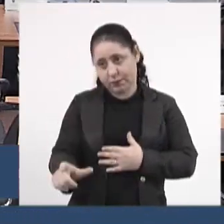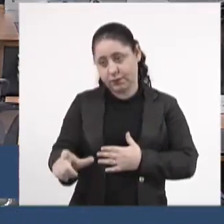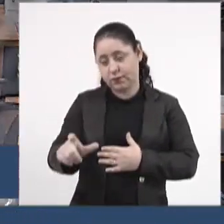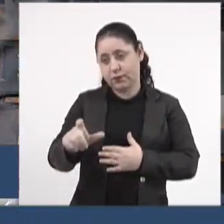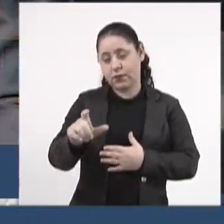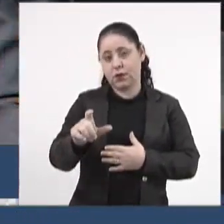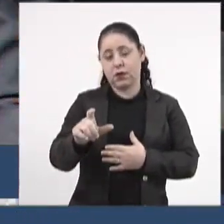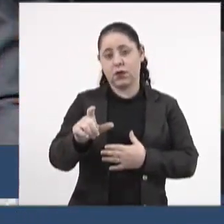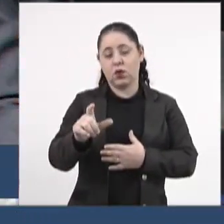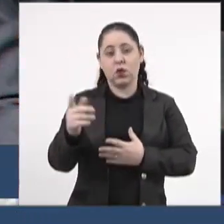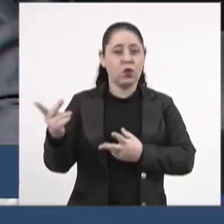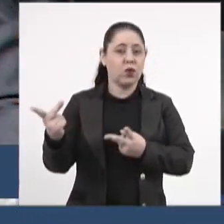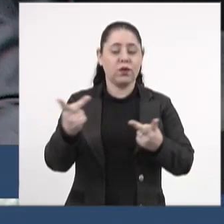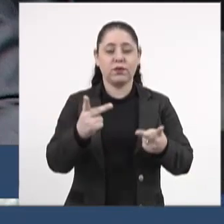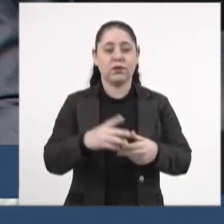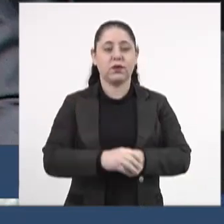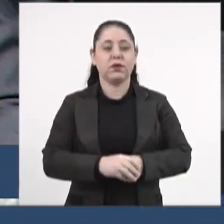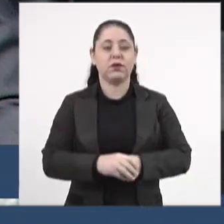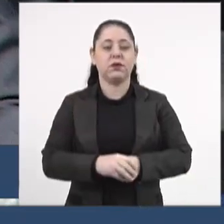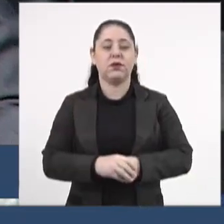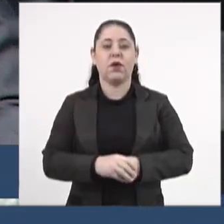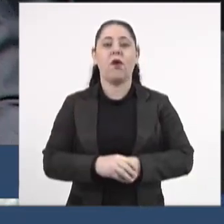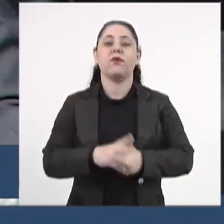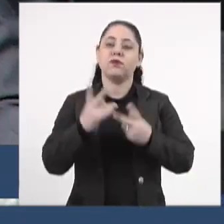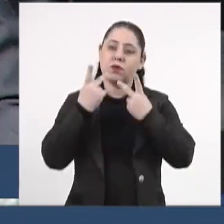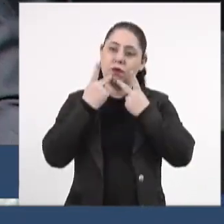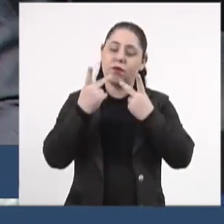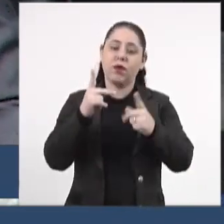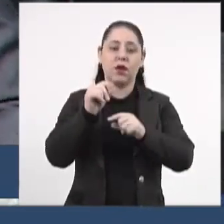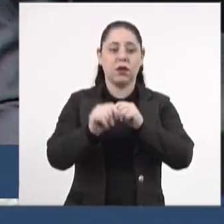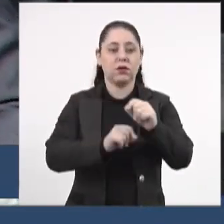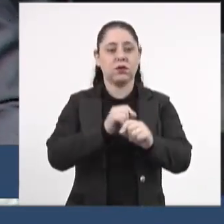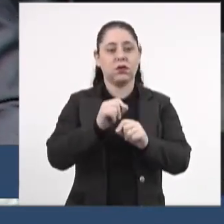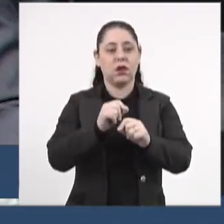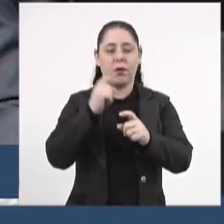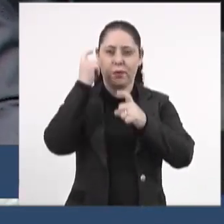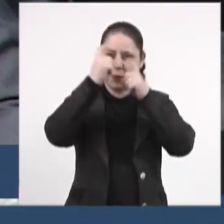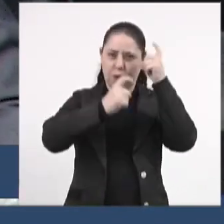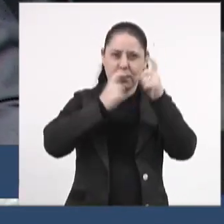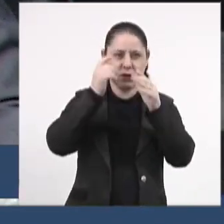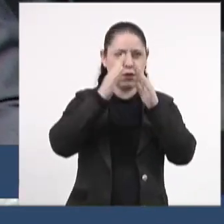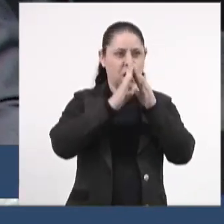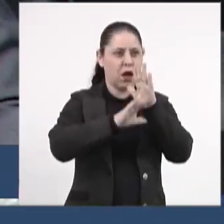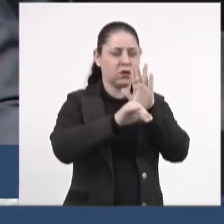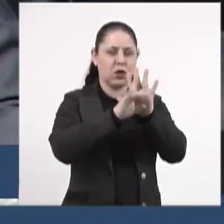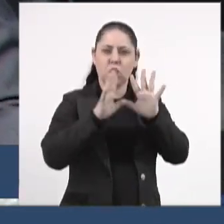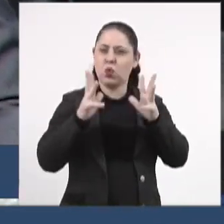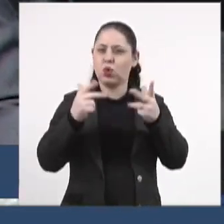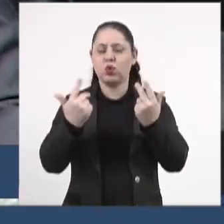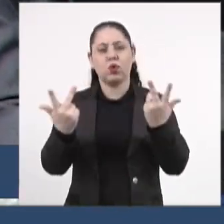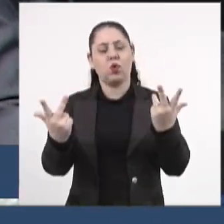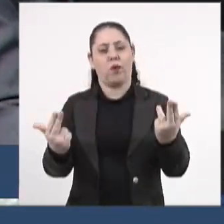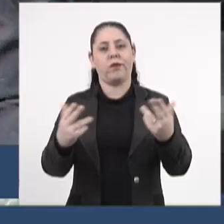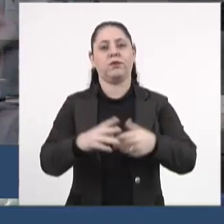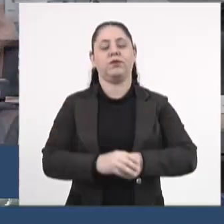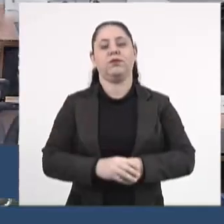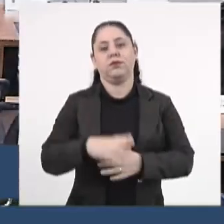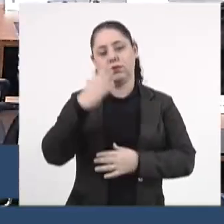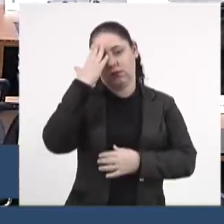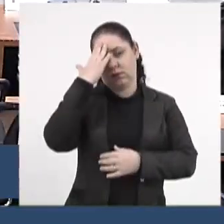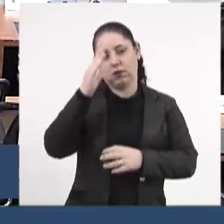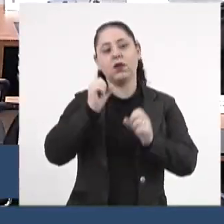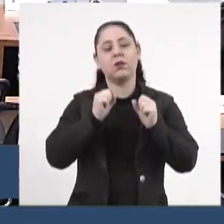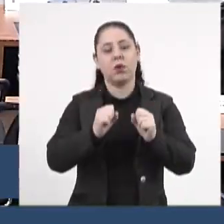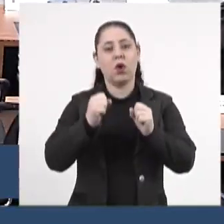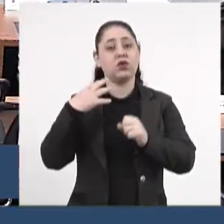agradece a presença do convidado, a manifestação que é preocupação de toda essa casa. Muito obrigado